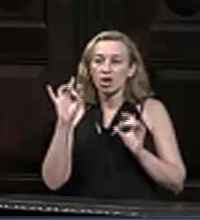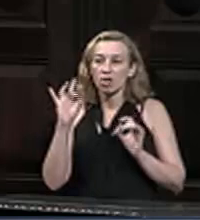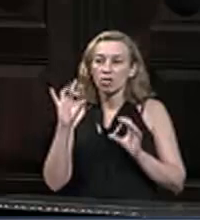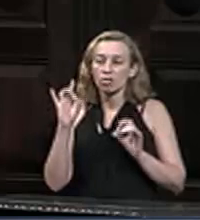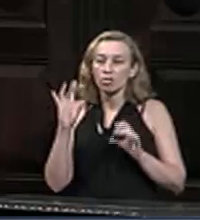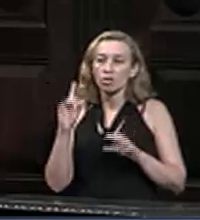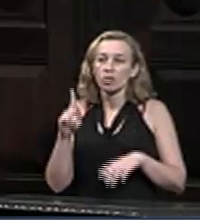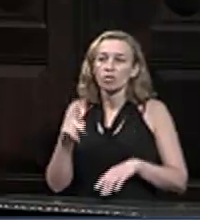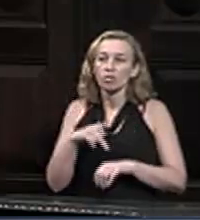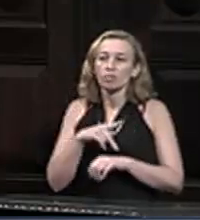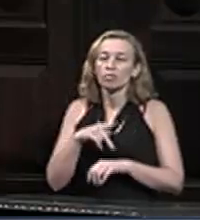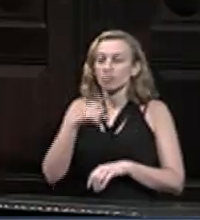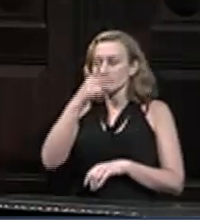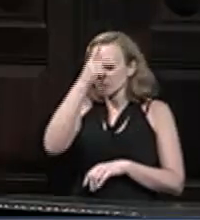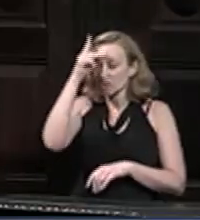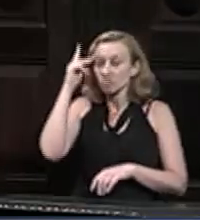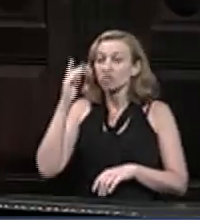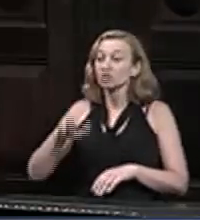senhor presidente,